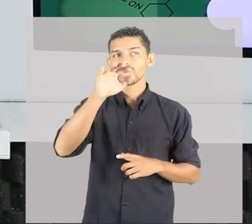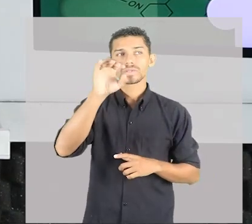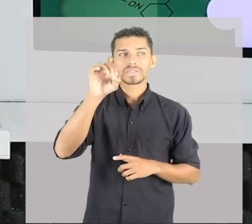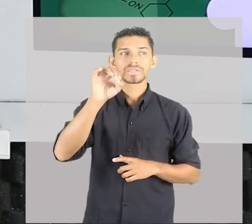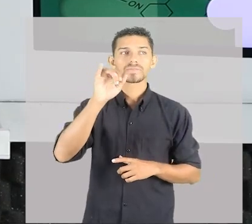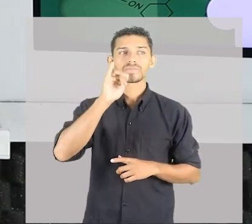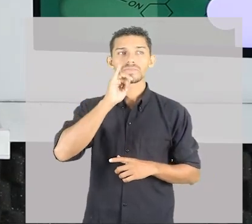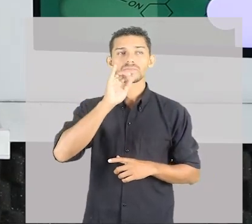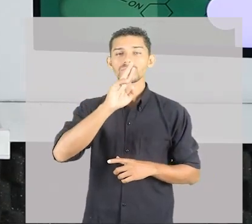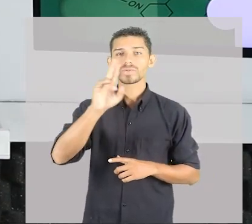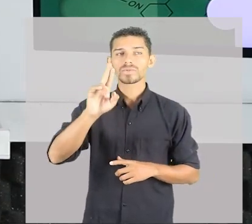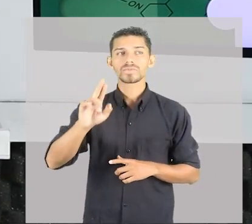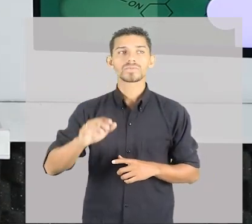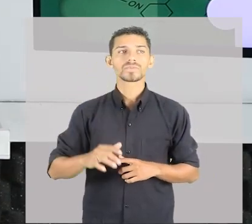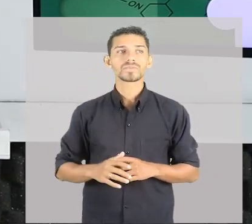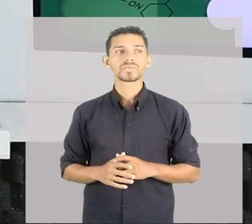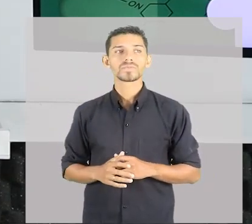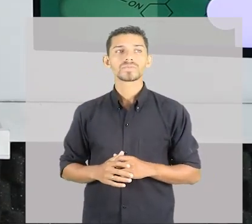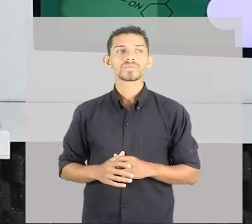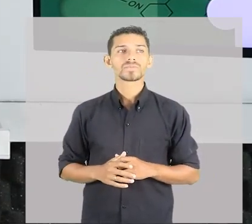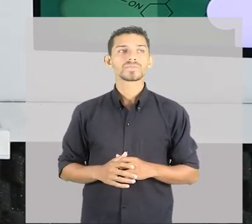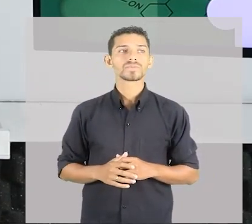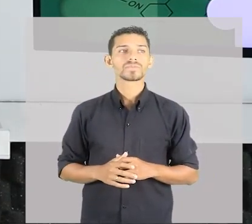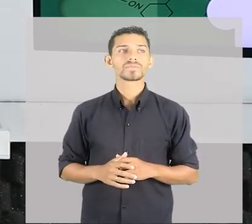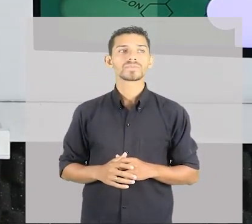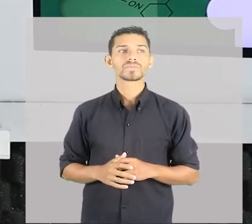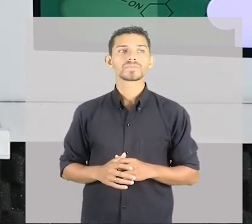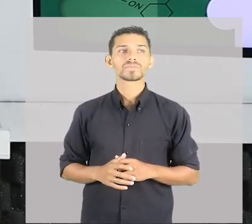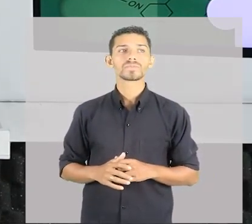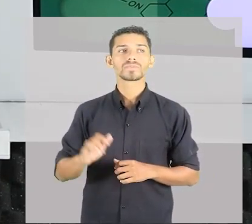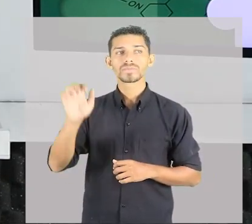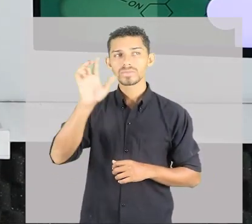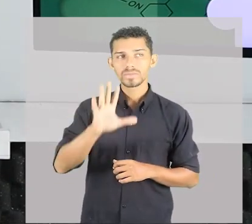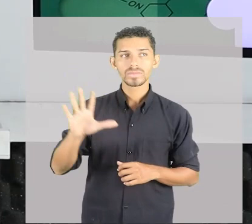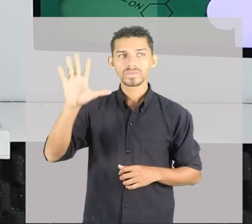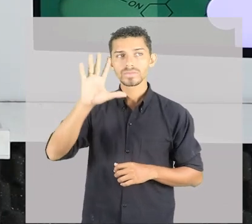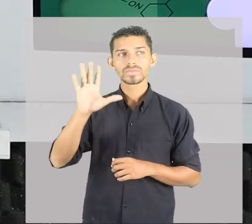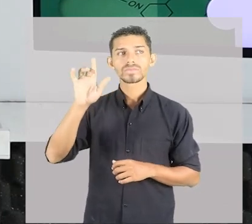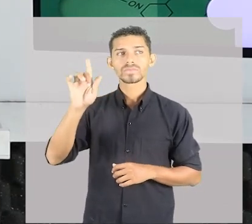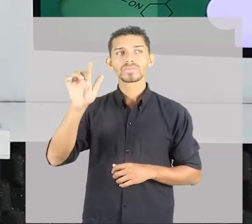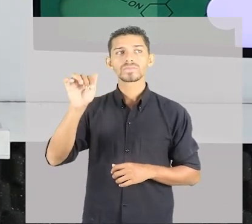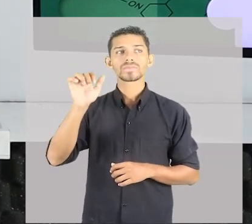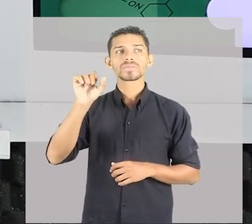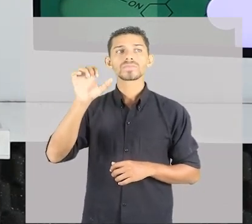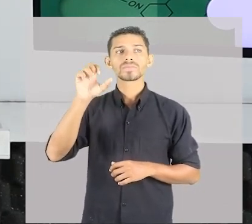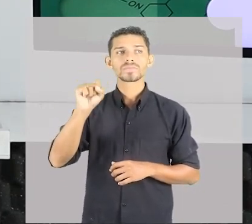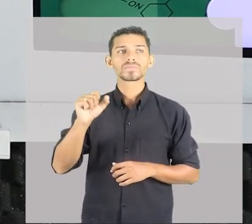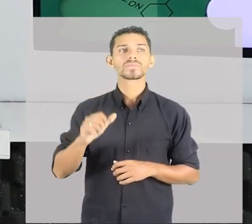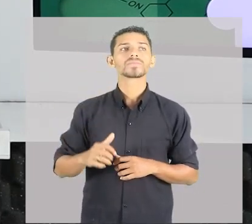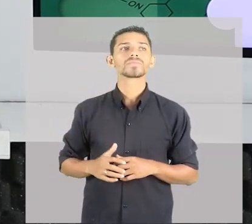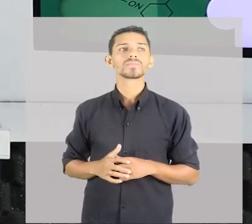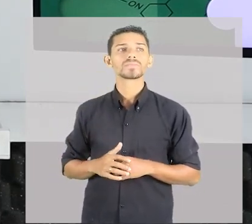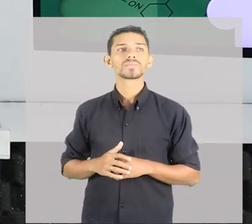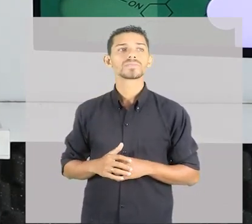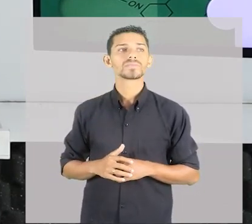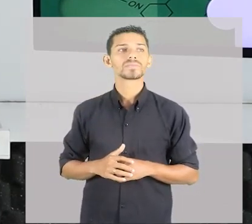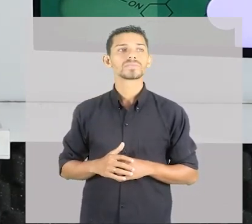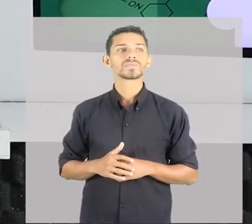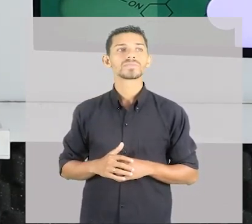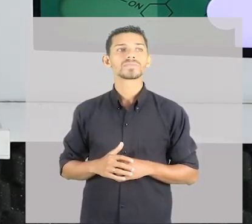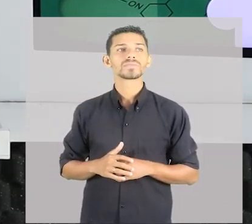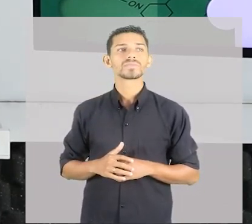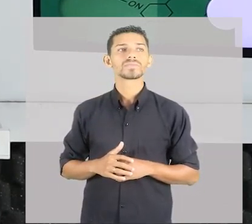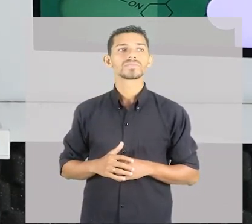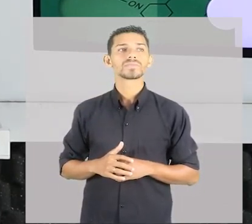de equação geral dos gases equação geral dos